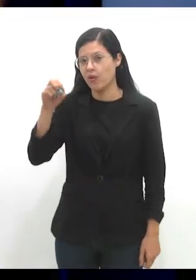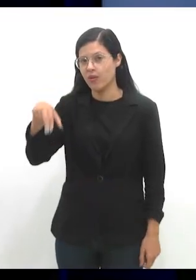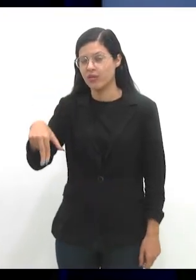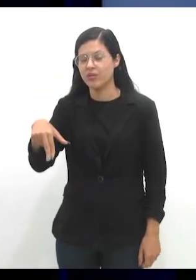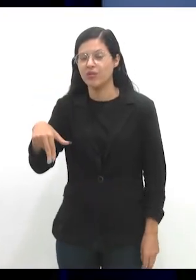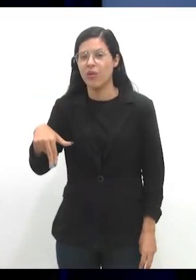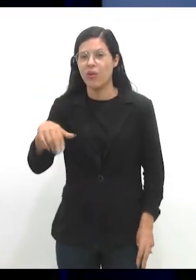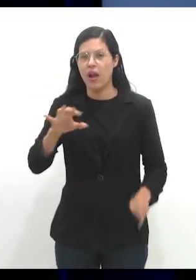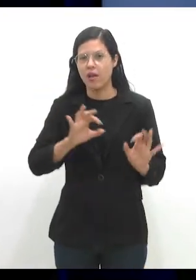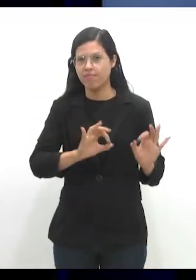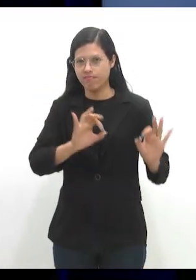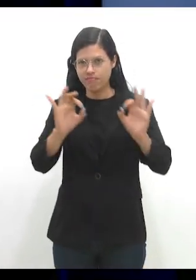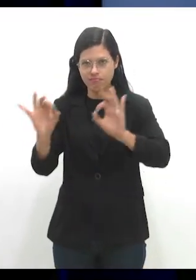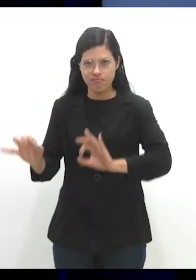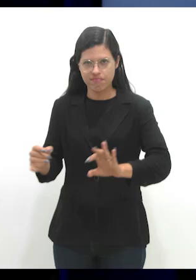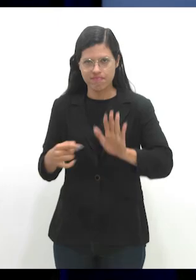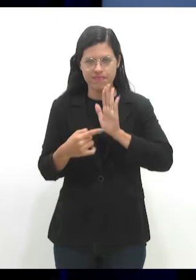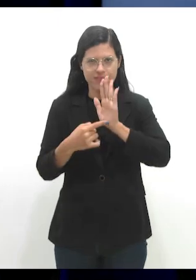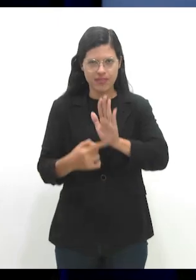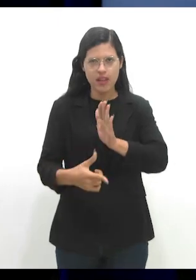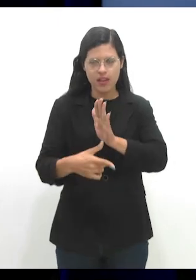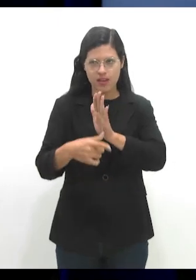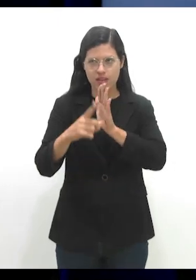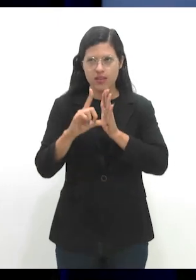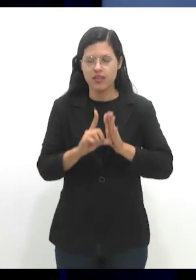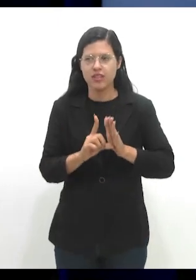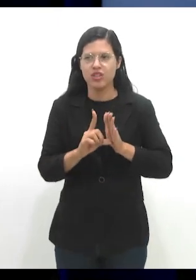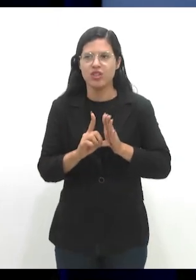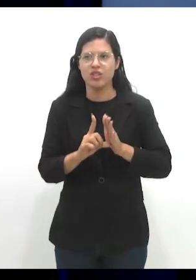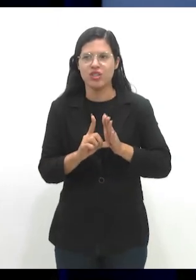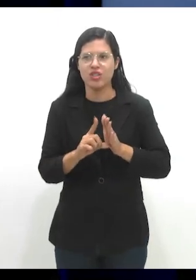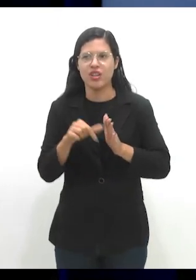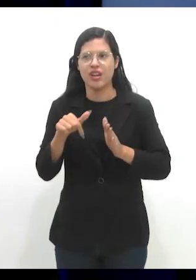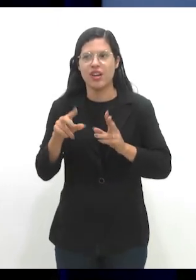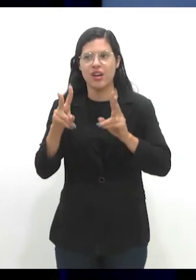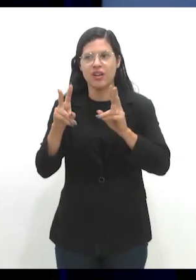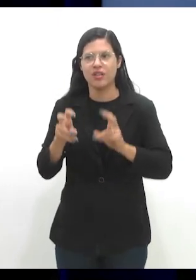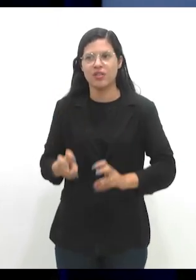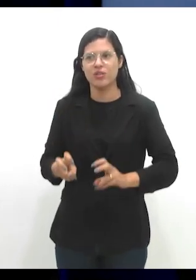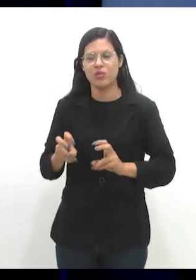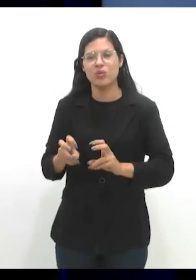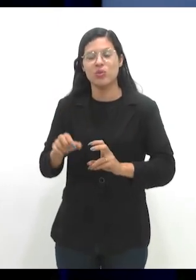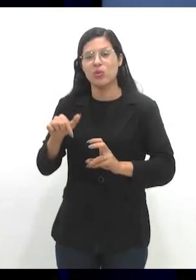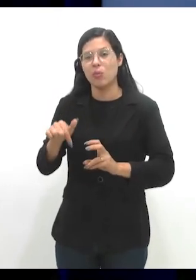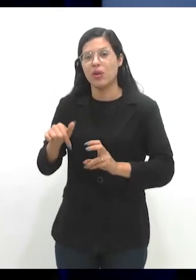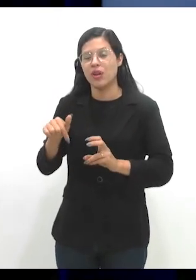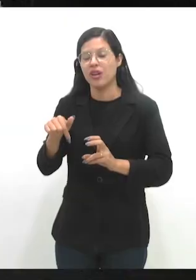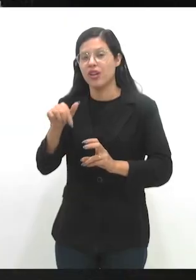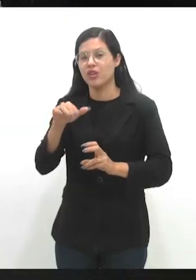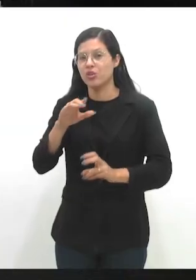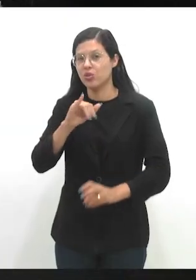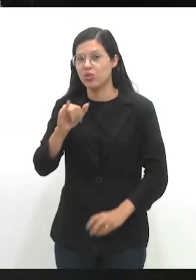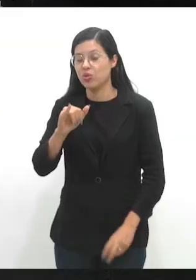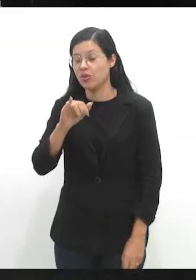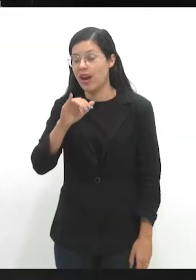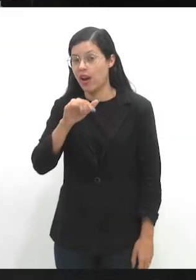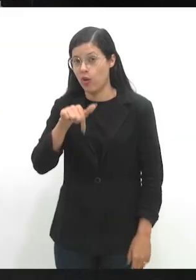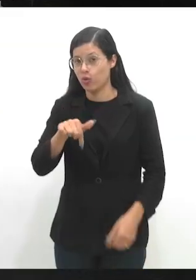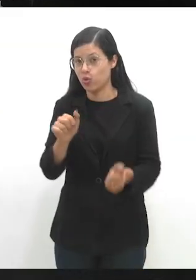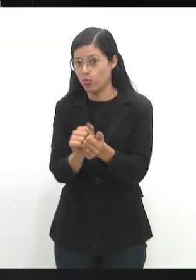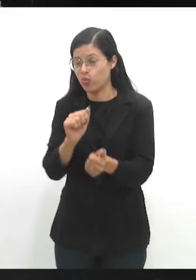meu anterior a esse, que era um monólogo sobre a Judy Garland com a Luciana Braga. Que é maravilhoso também.